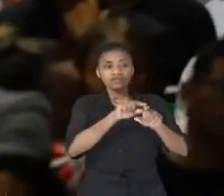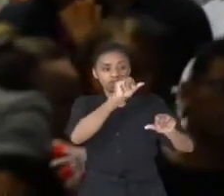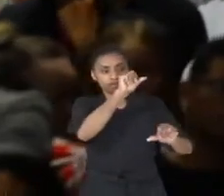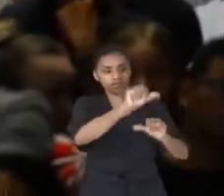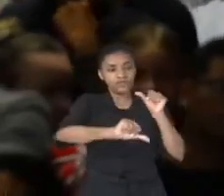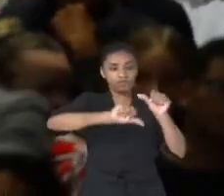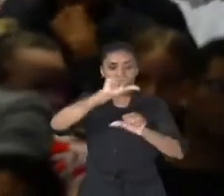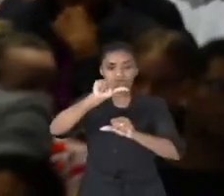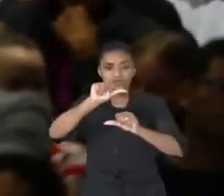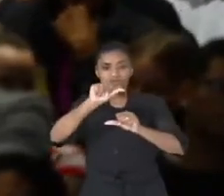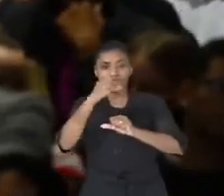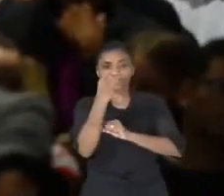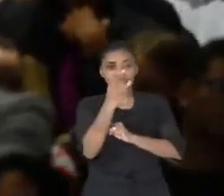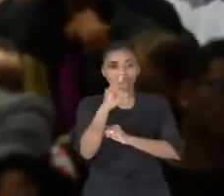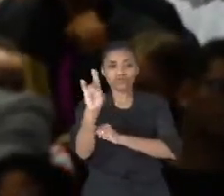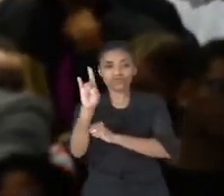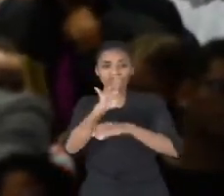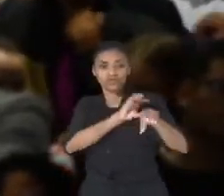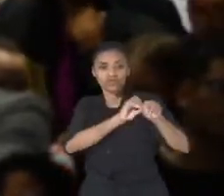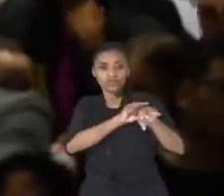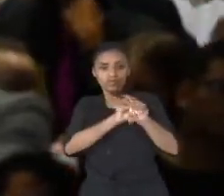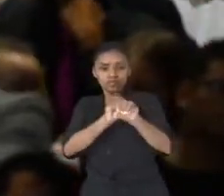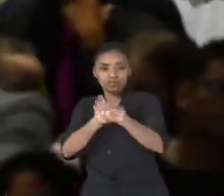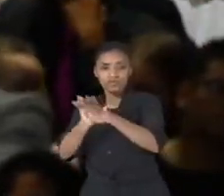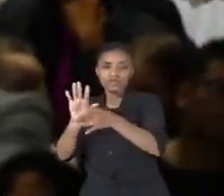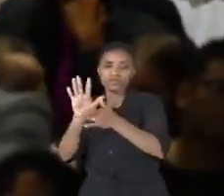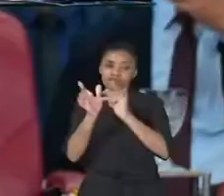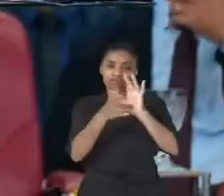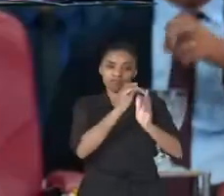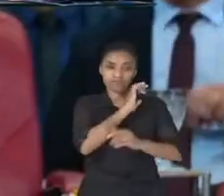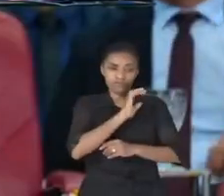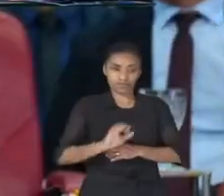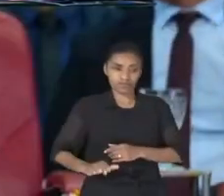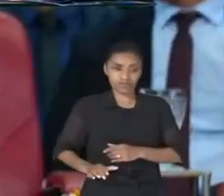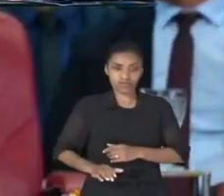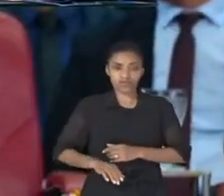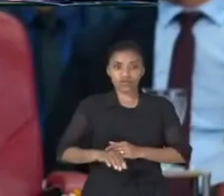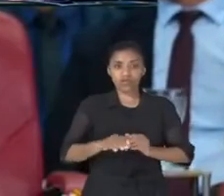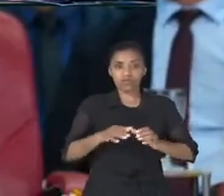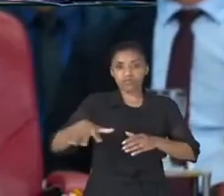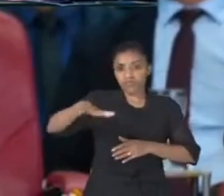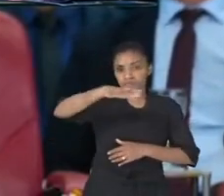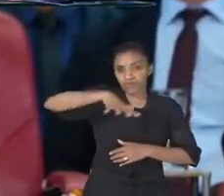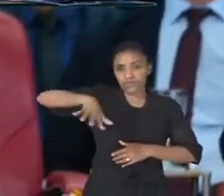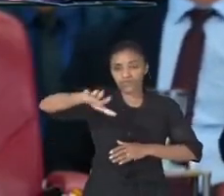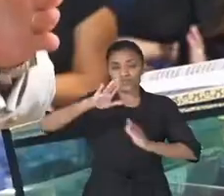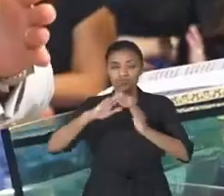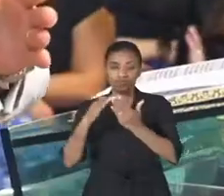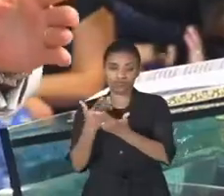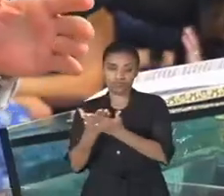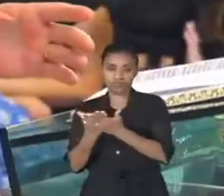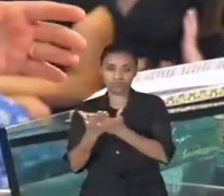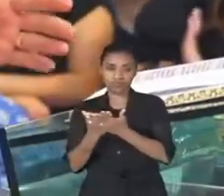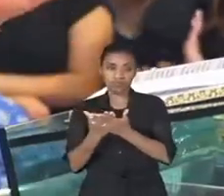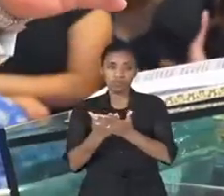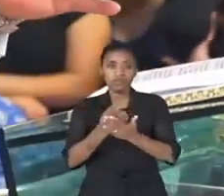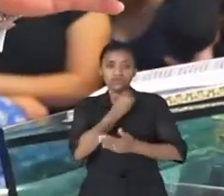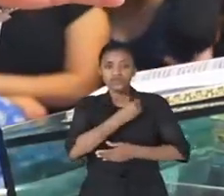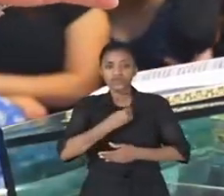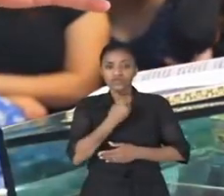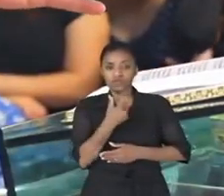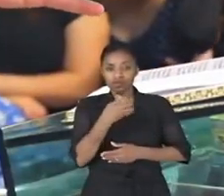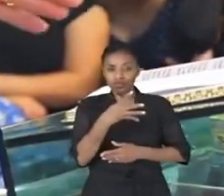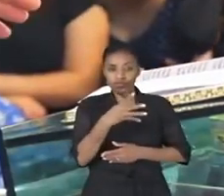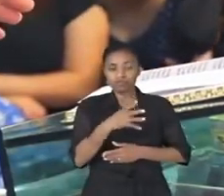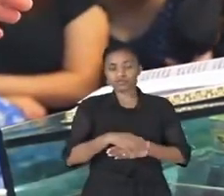transformadas nos últimos ensinamentos de Cristo para o seu colégio apostólico. João 14 deveria estar